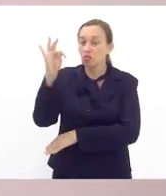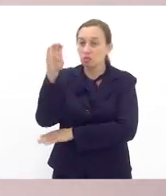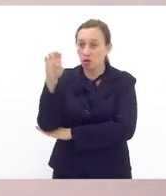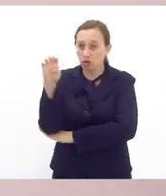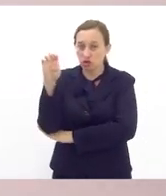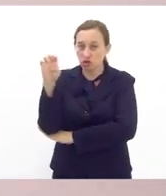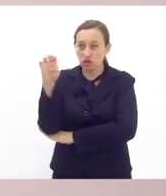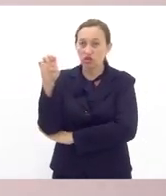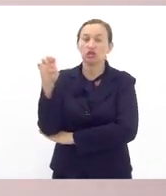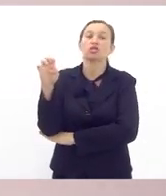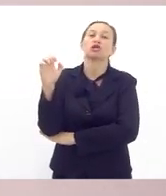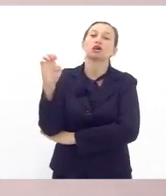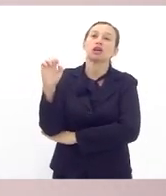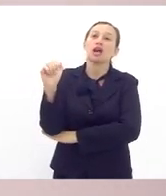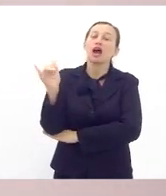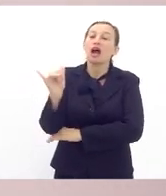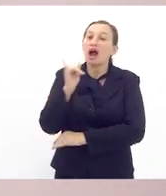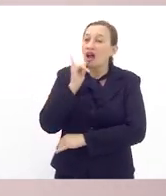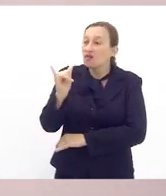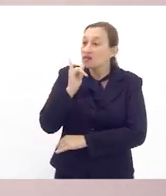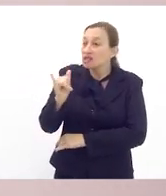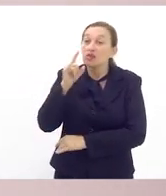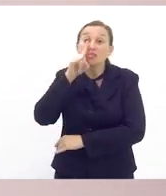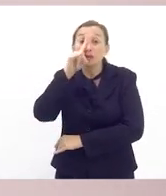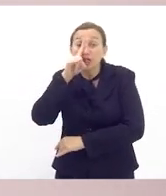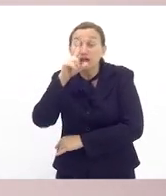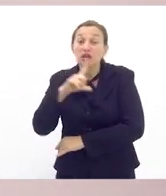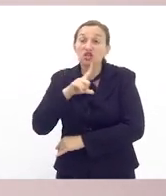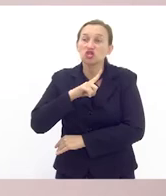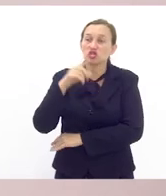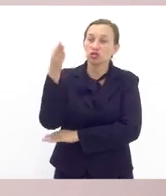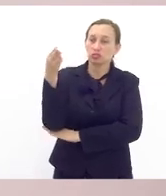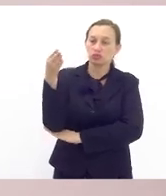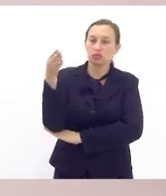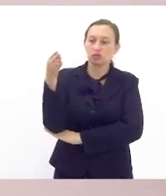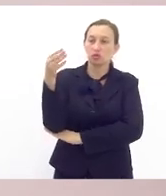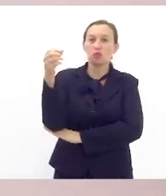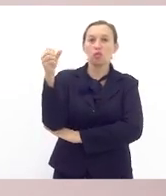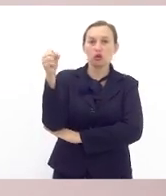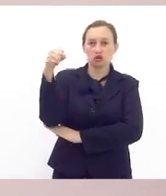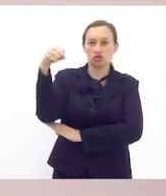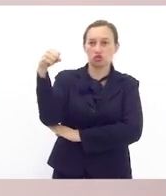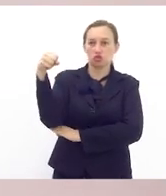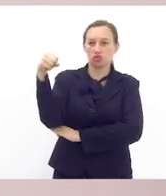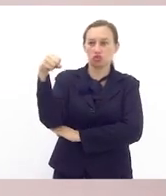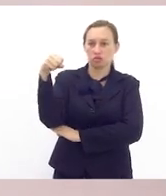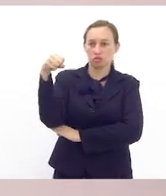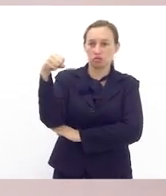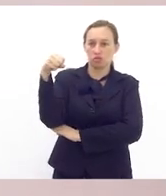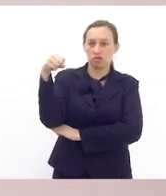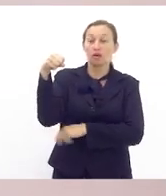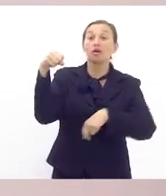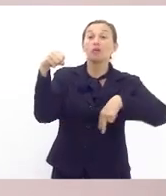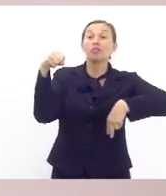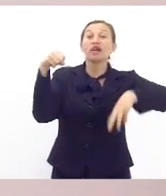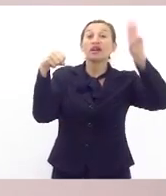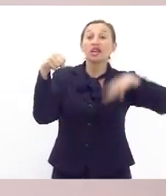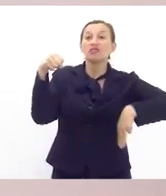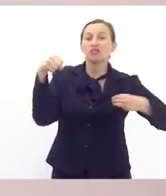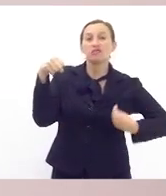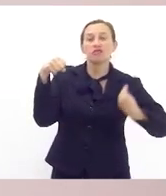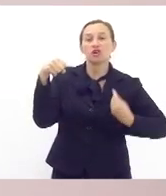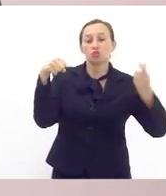avisando do perigo que aquele poste oferecia para quem transitava naquela região